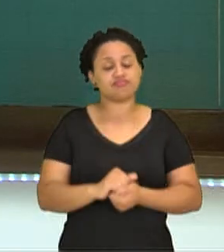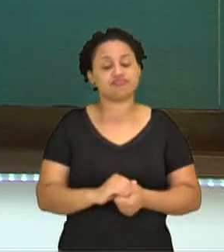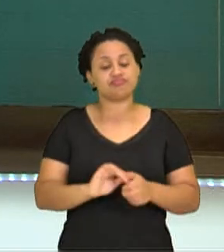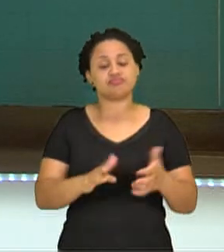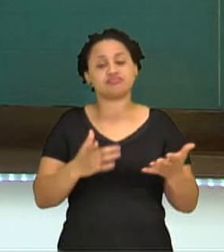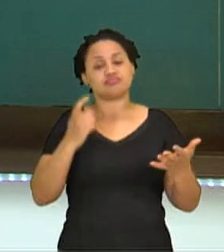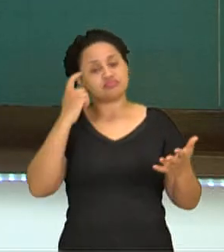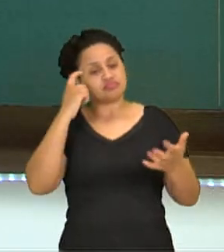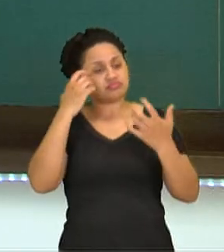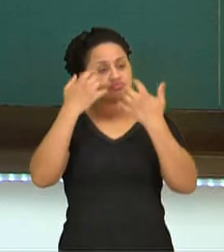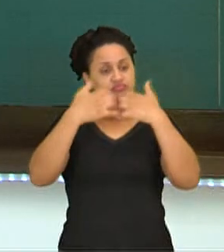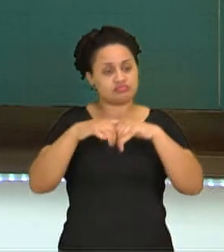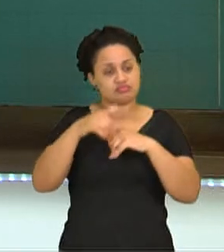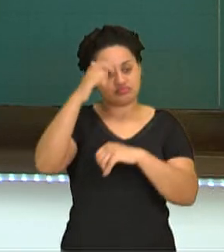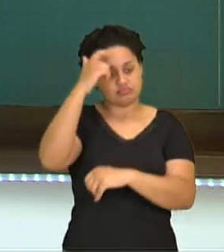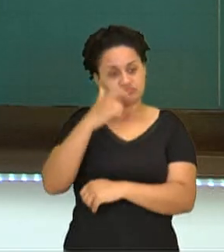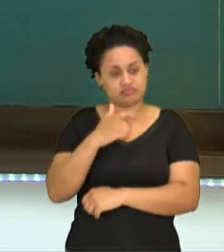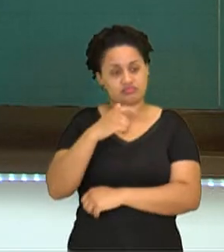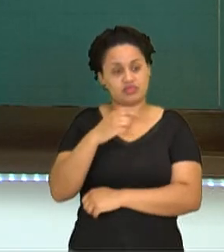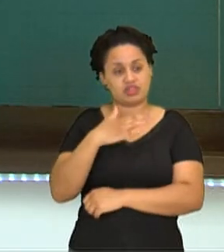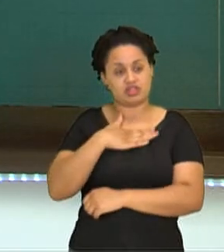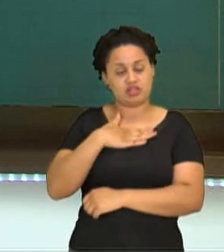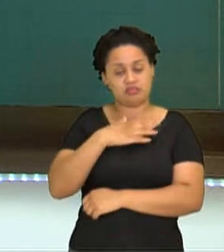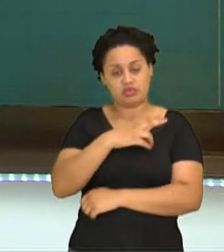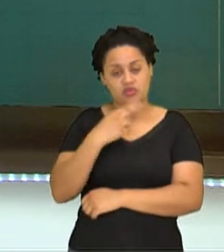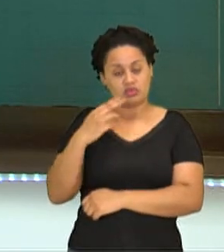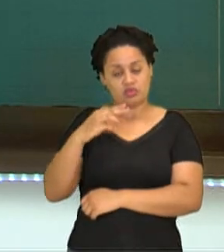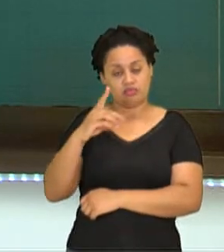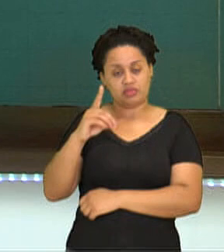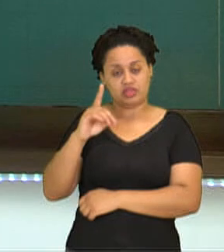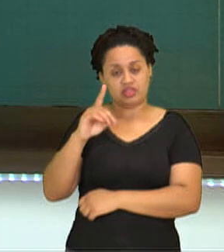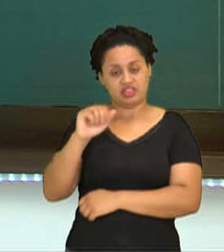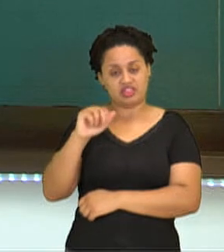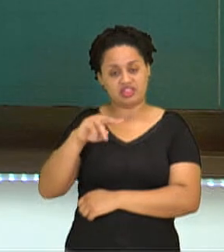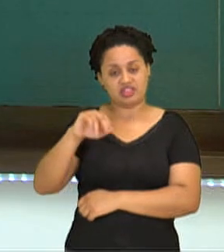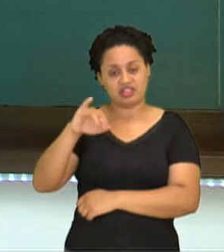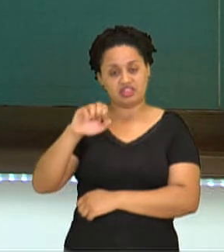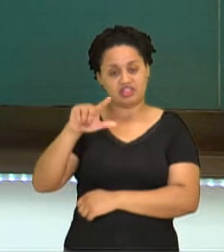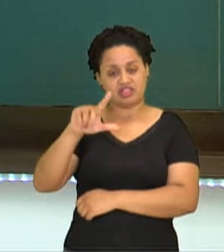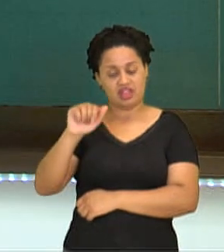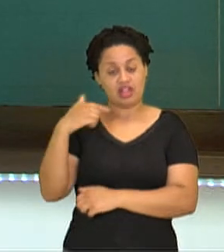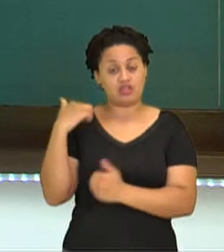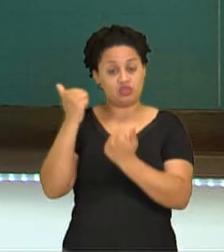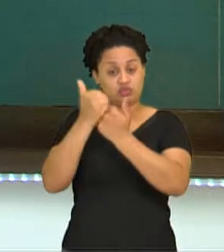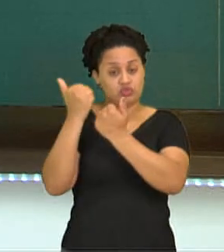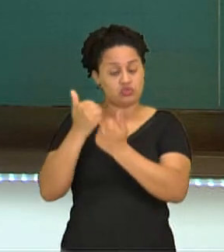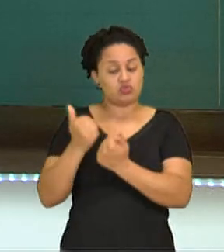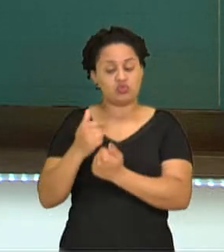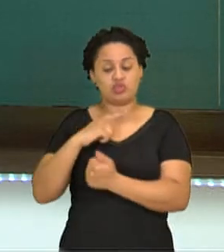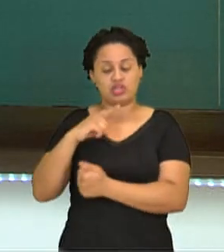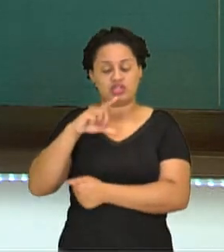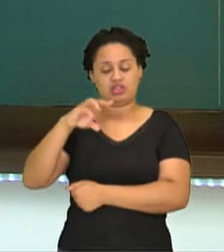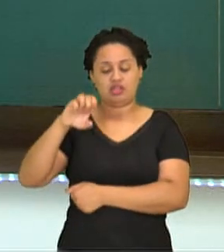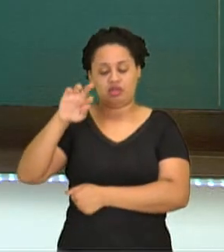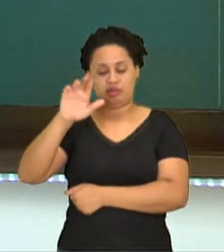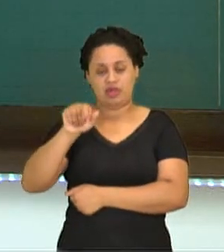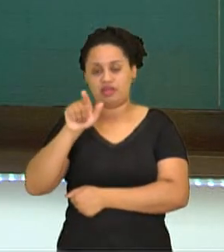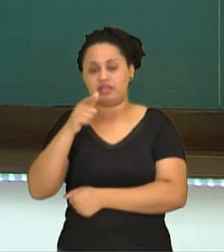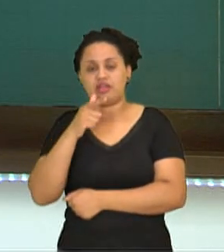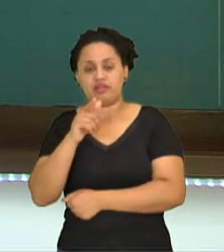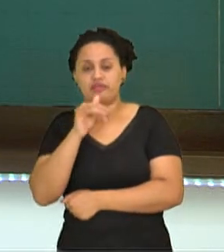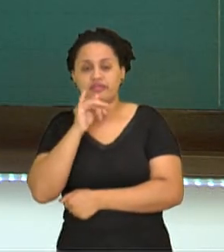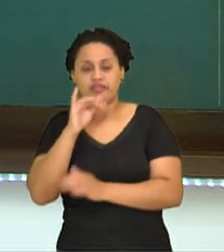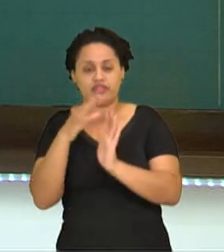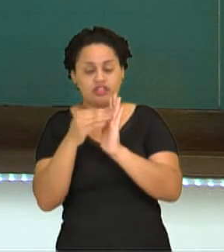na teacher Daniela. Name, Daniela. Substituo Marta, que está aqui como exemplo,